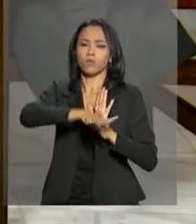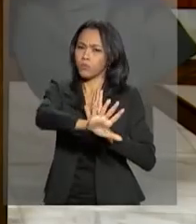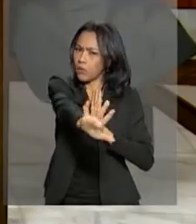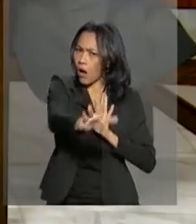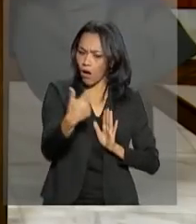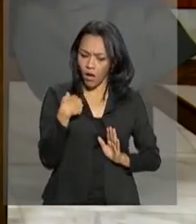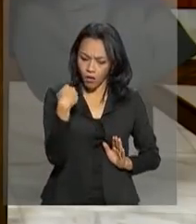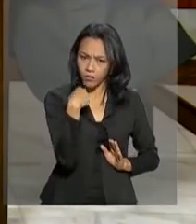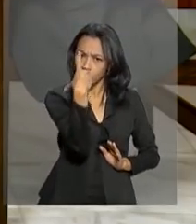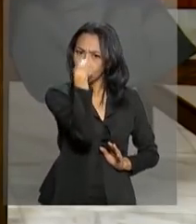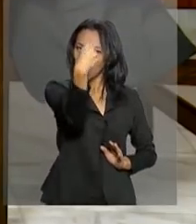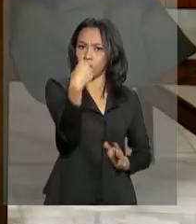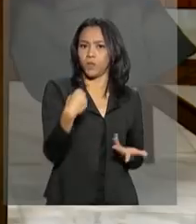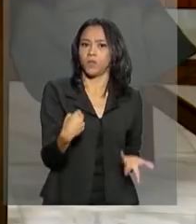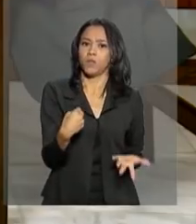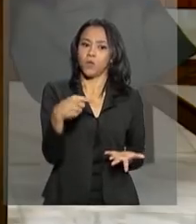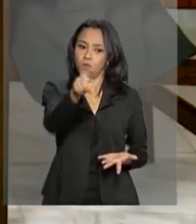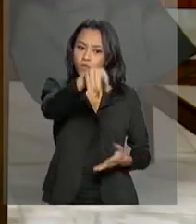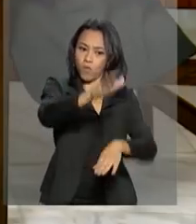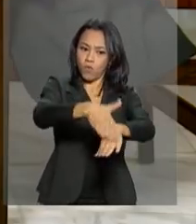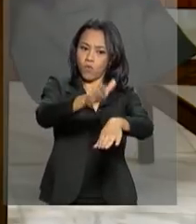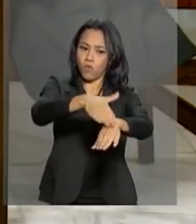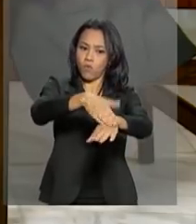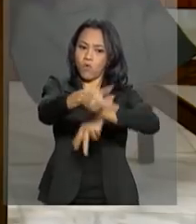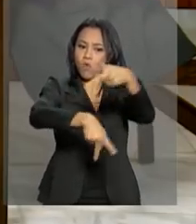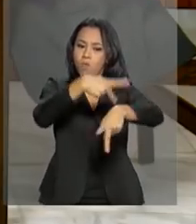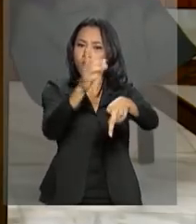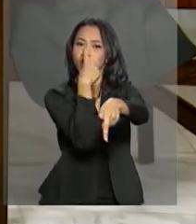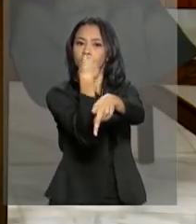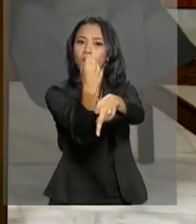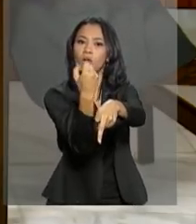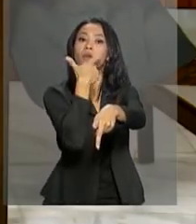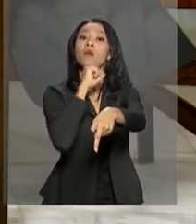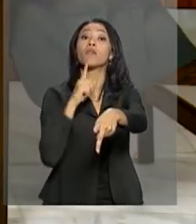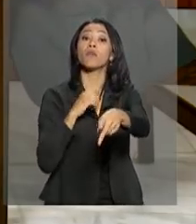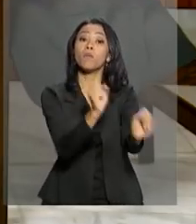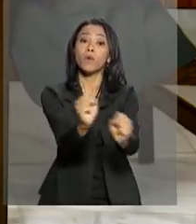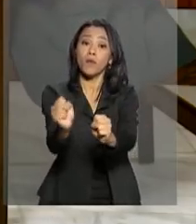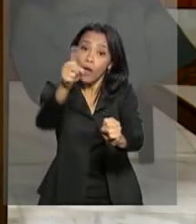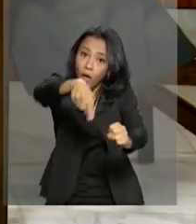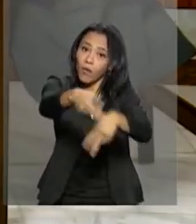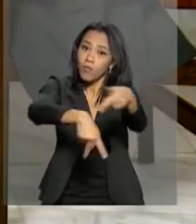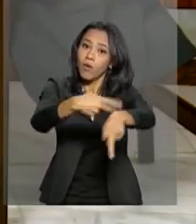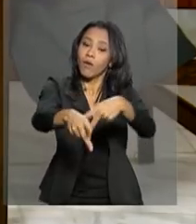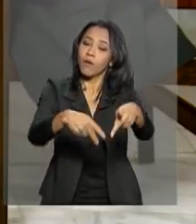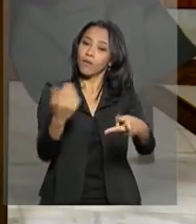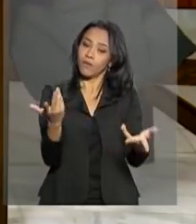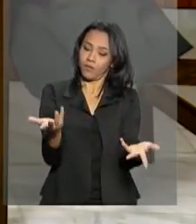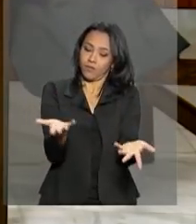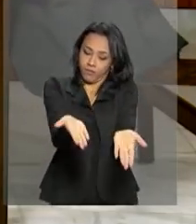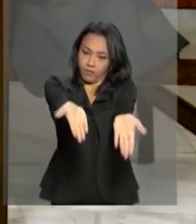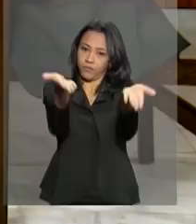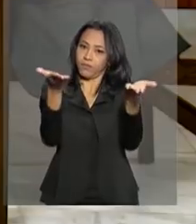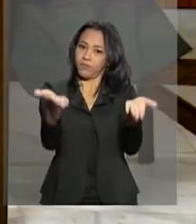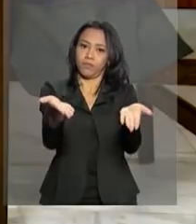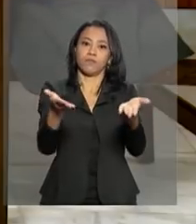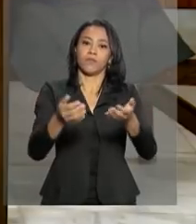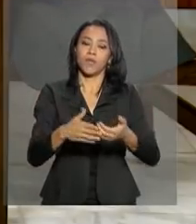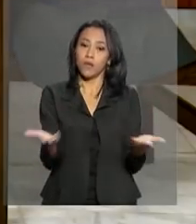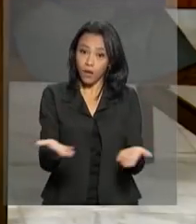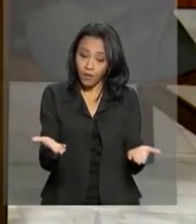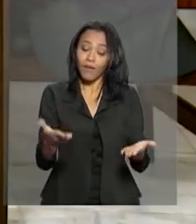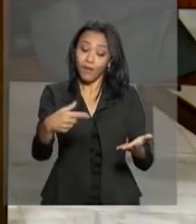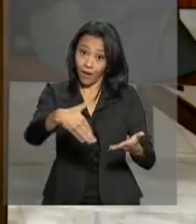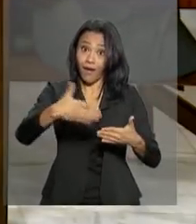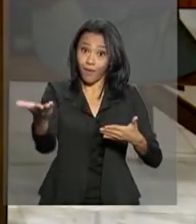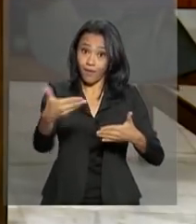autoridade constituída. Alguém te delega o poder. Quem é que delega o poder? É o soberano. Quem é o soberano? É o povo. E agora,